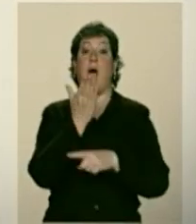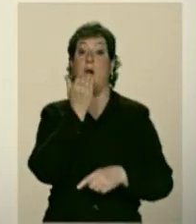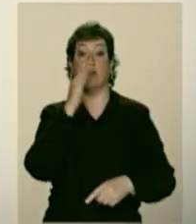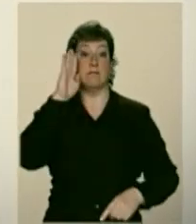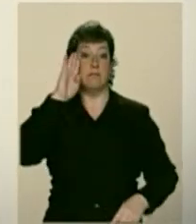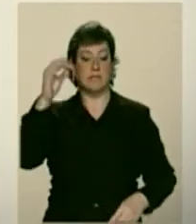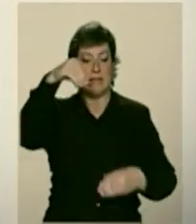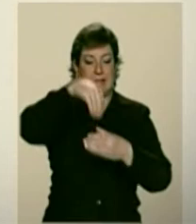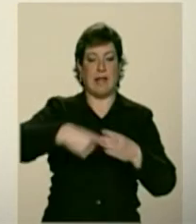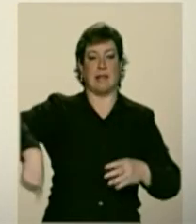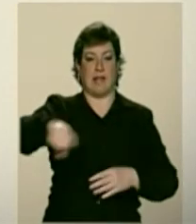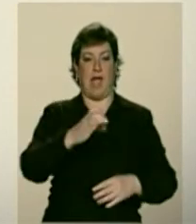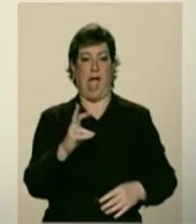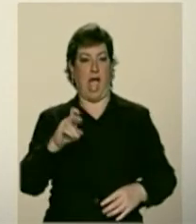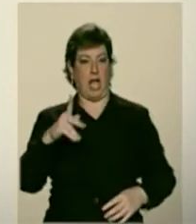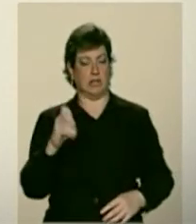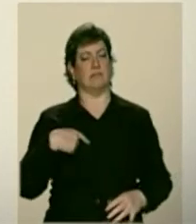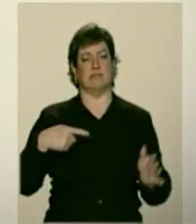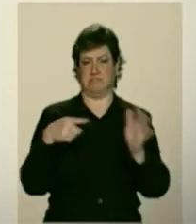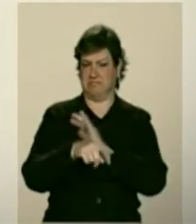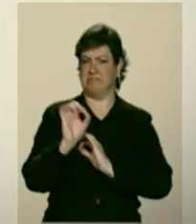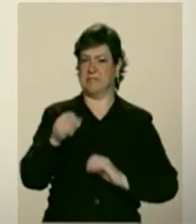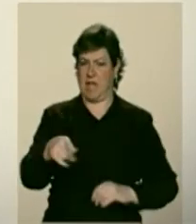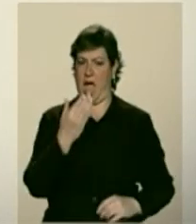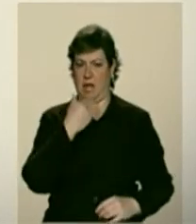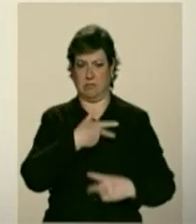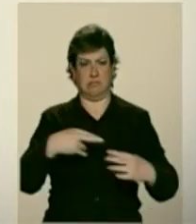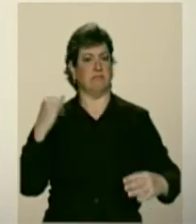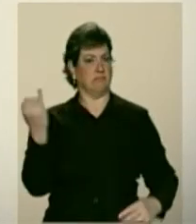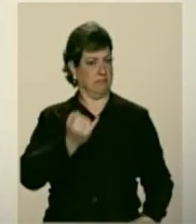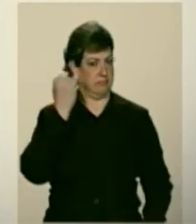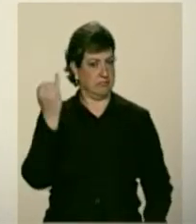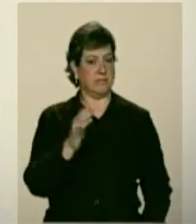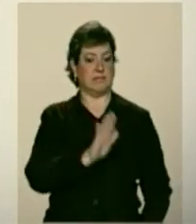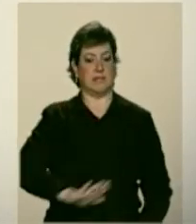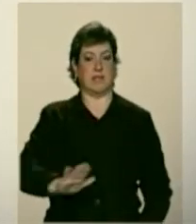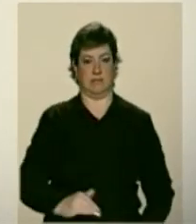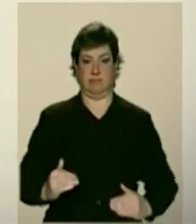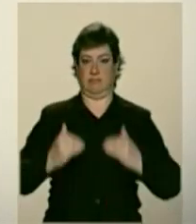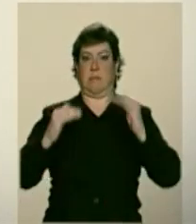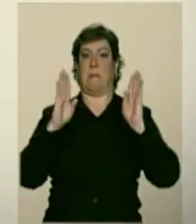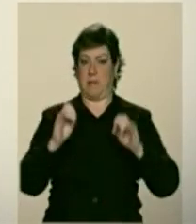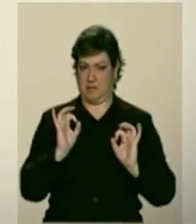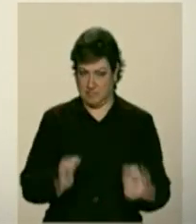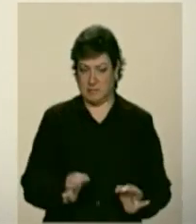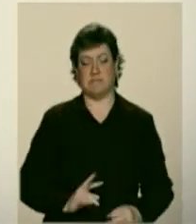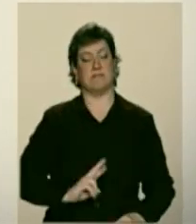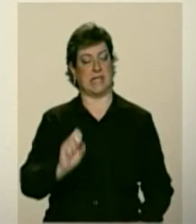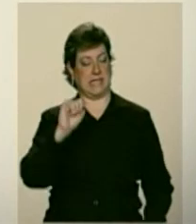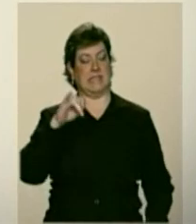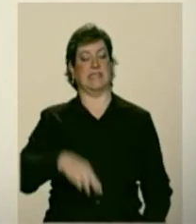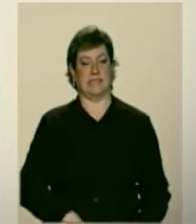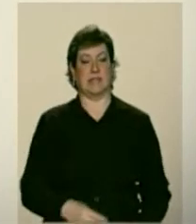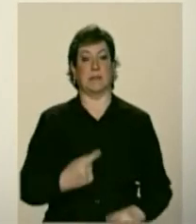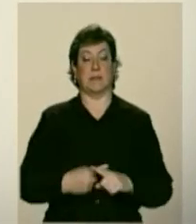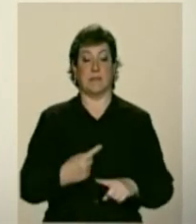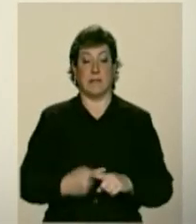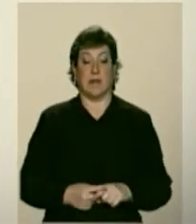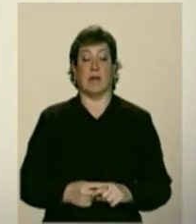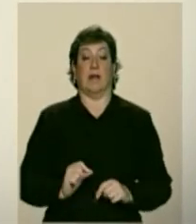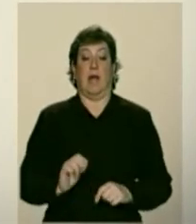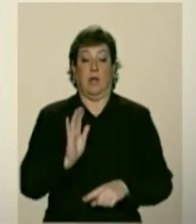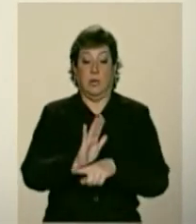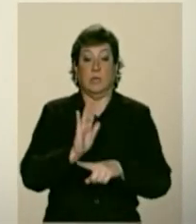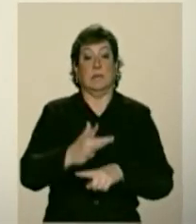nessas creches. Uma boa alimentação é muito importante para o desenvolvimento das crianças, não é, Presidenta? É isso aí, Luciano. Mas cuidar da